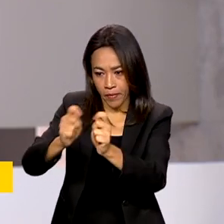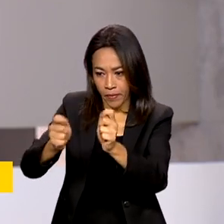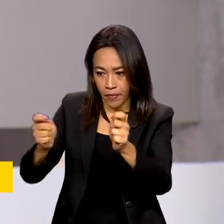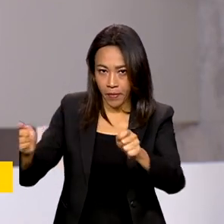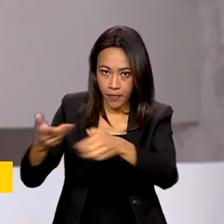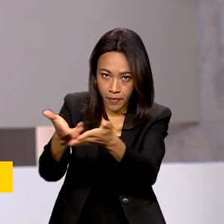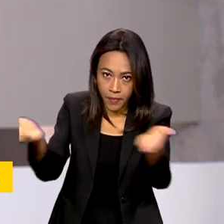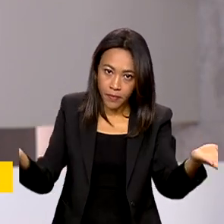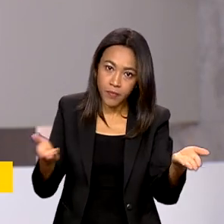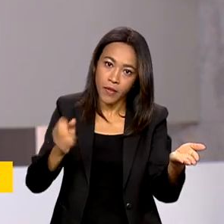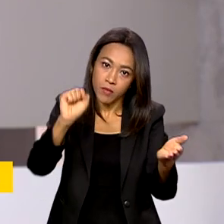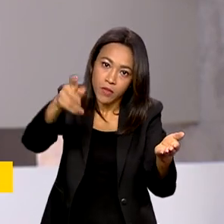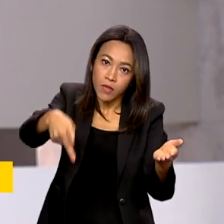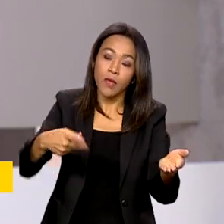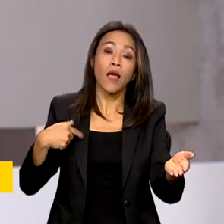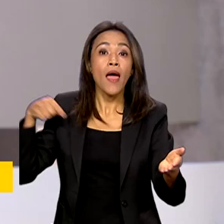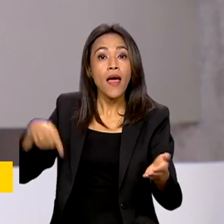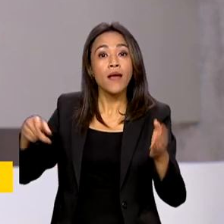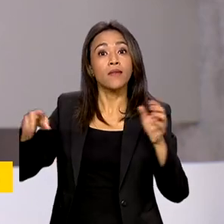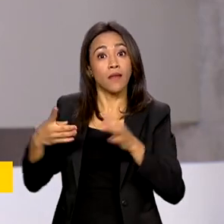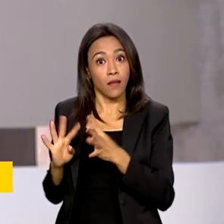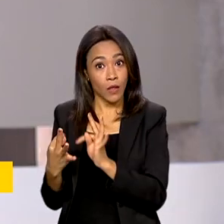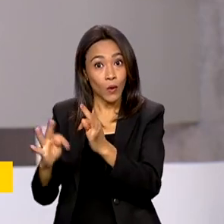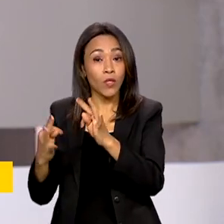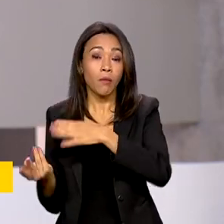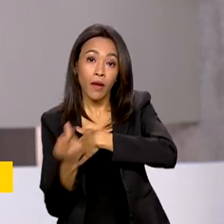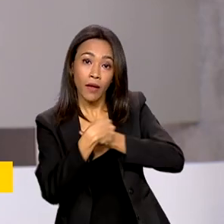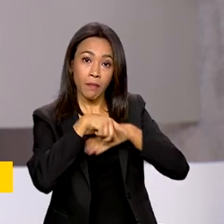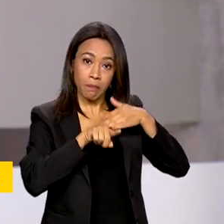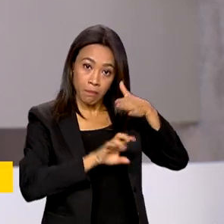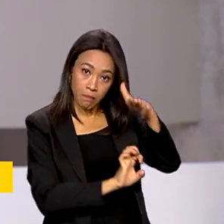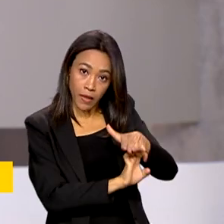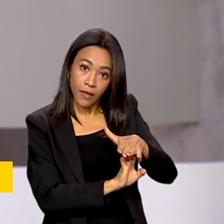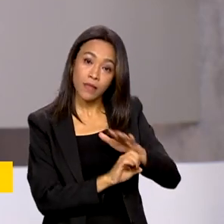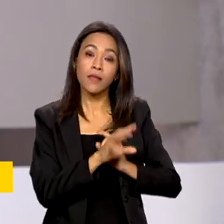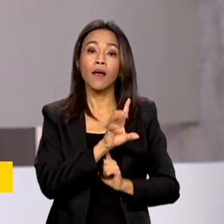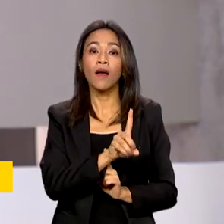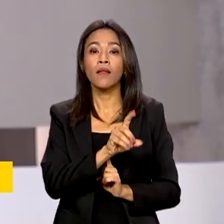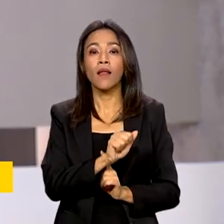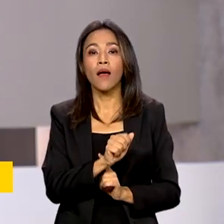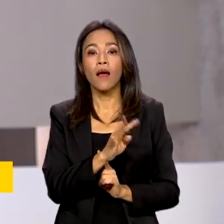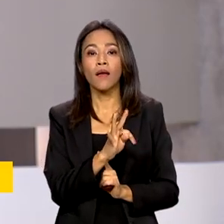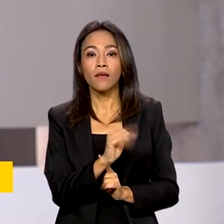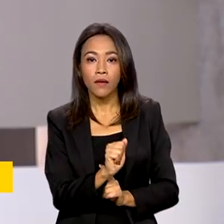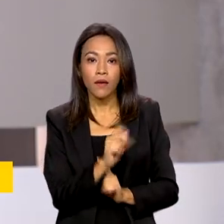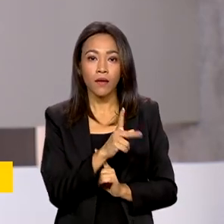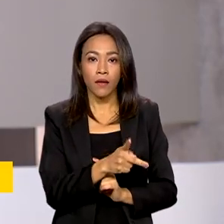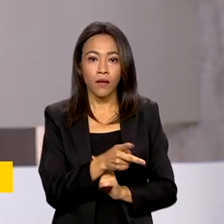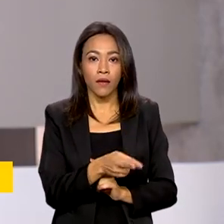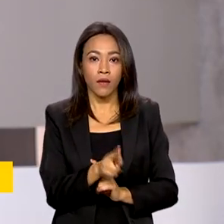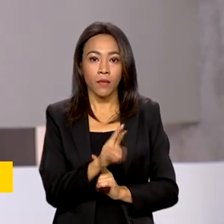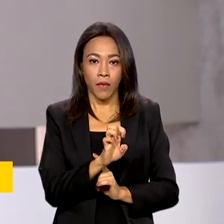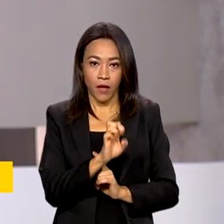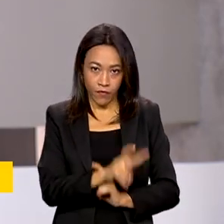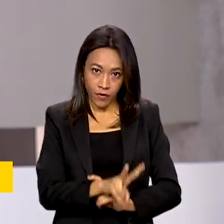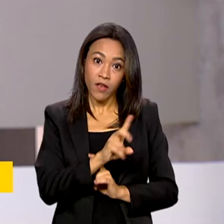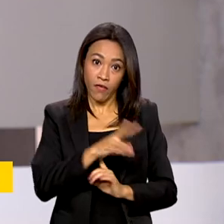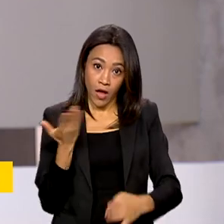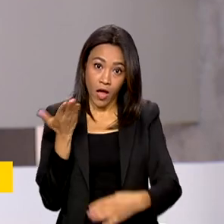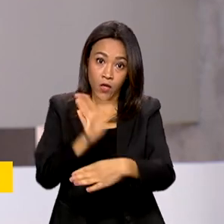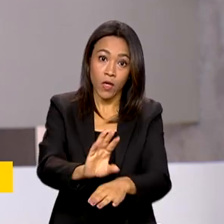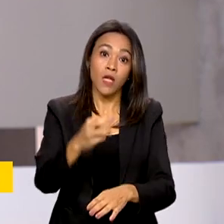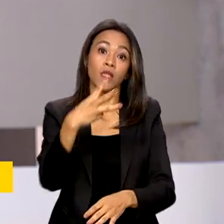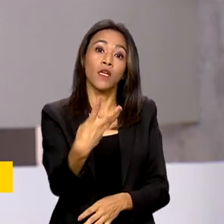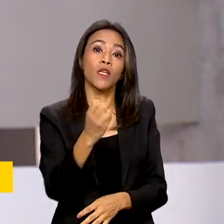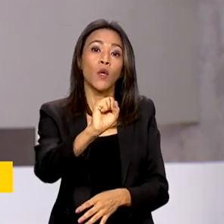a tecnologia foi desenvolvida pela Dataprev E a expectativa é de que a Inovação beneficia e cerca de 38 milhões